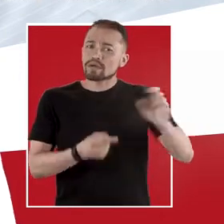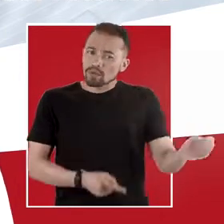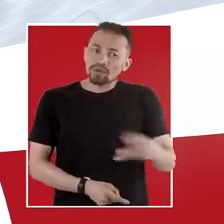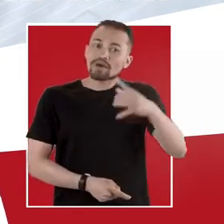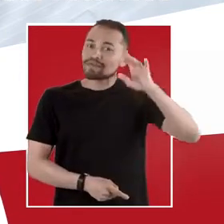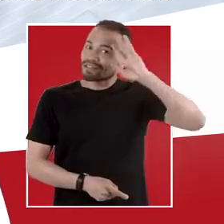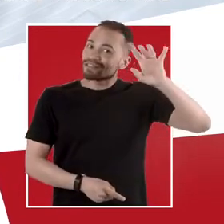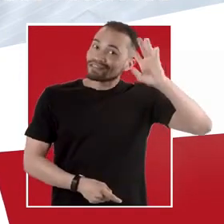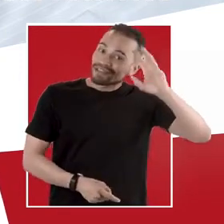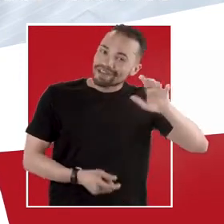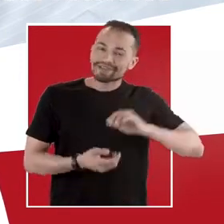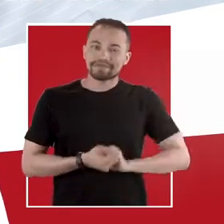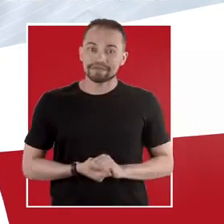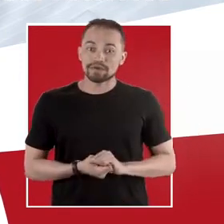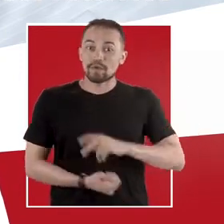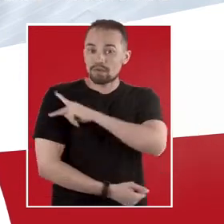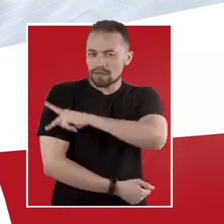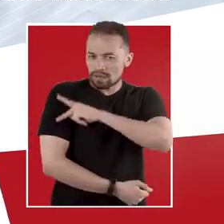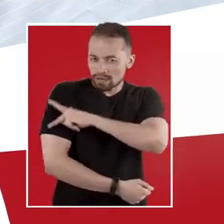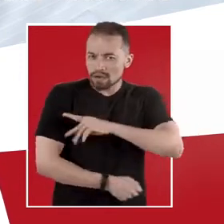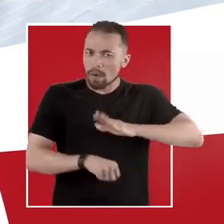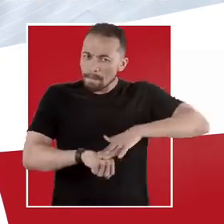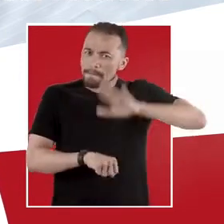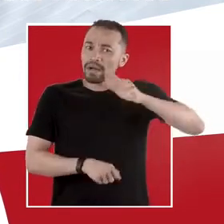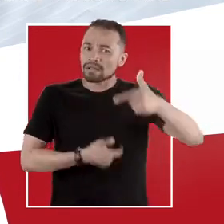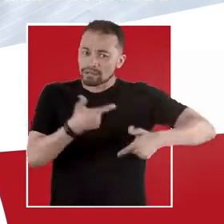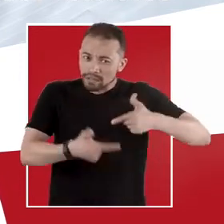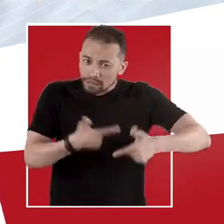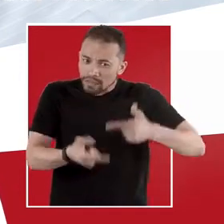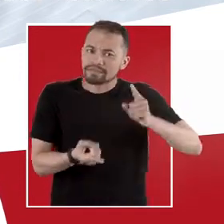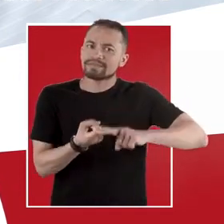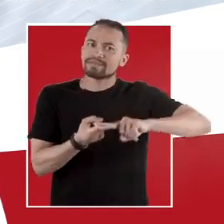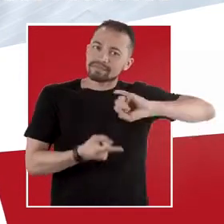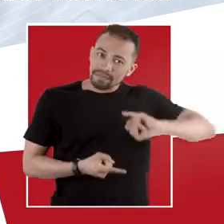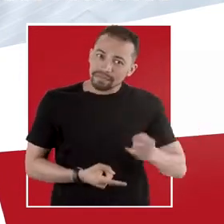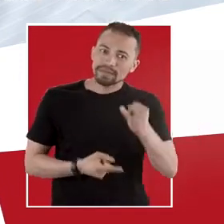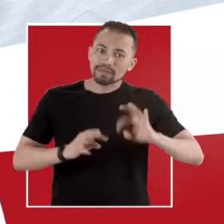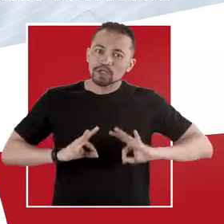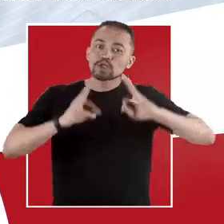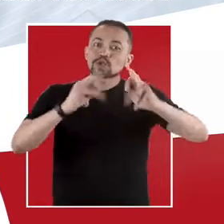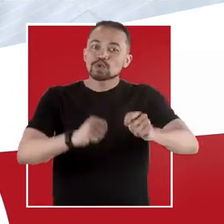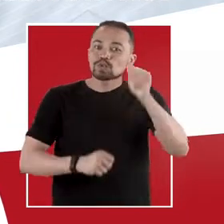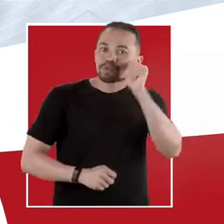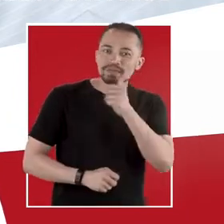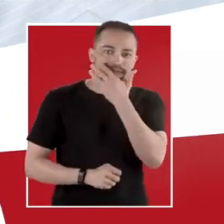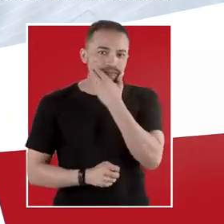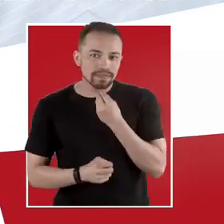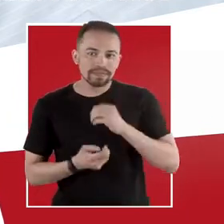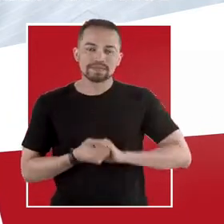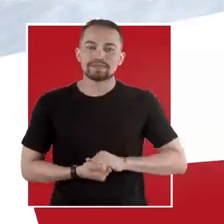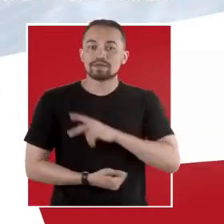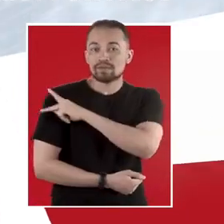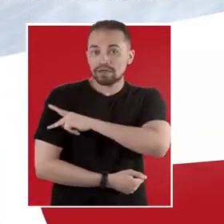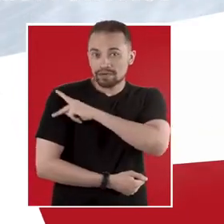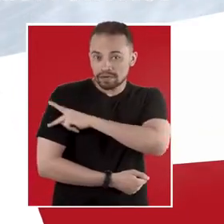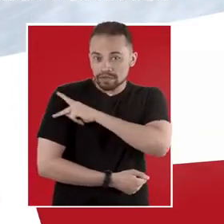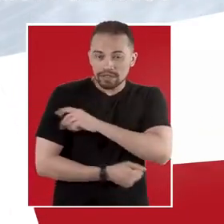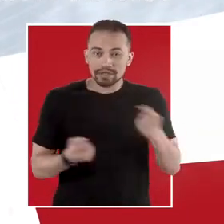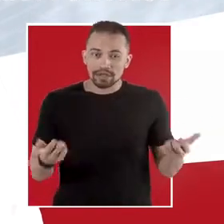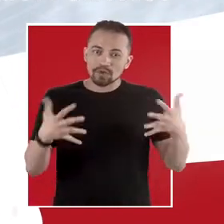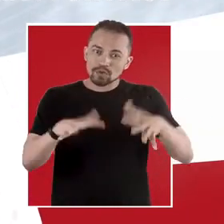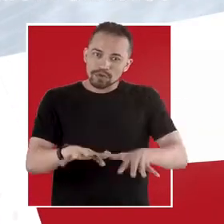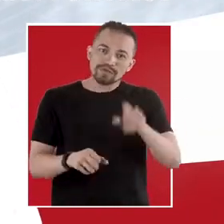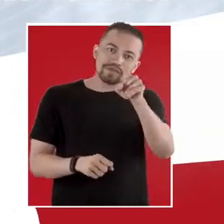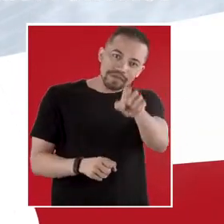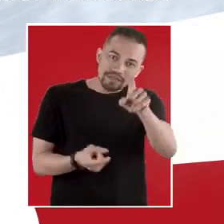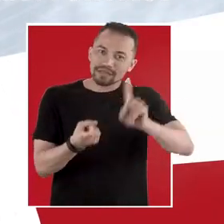com novas ideias e sangue novo. Um Piauí com mais empregos e oportunidades para todos e todas. Um Piauí